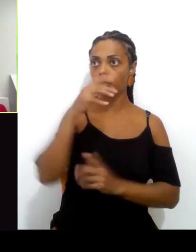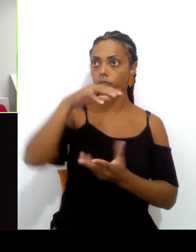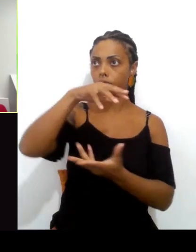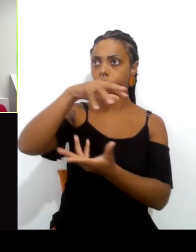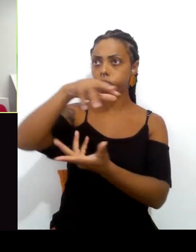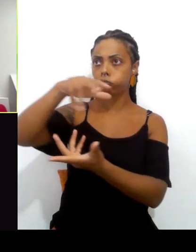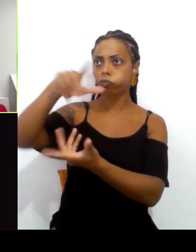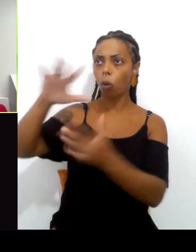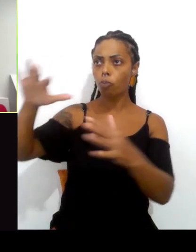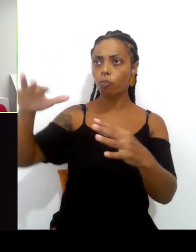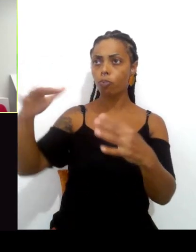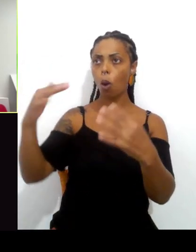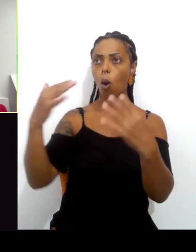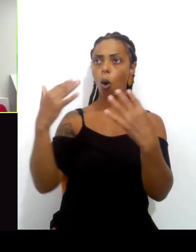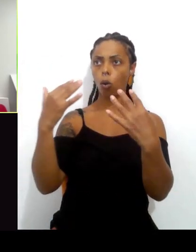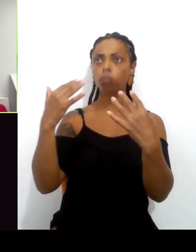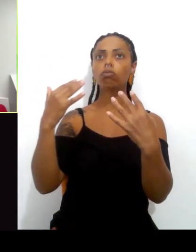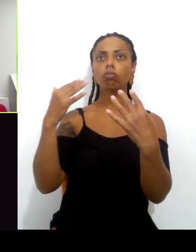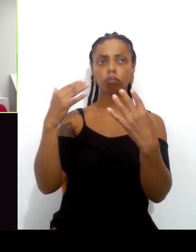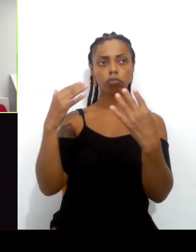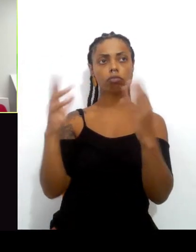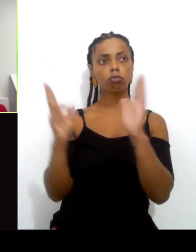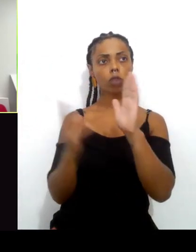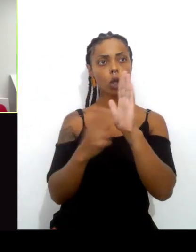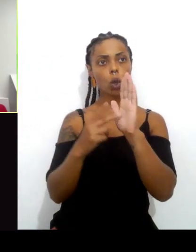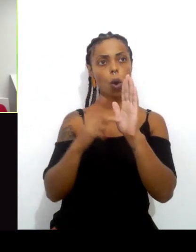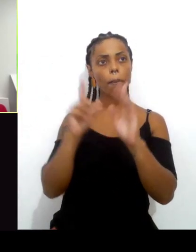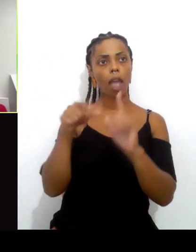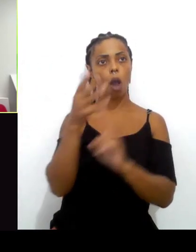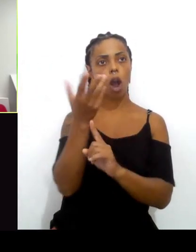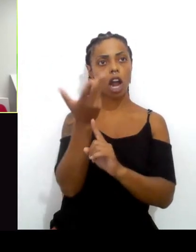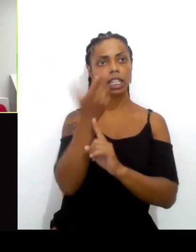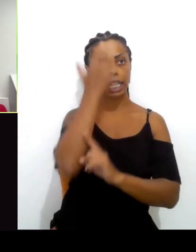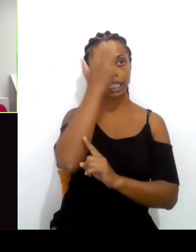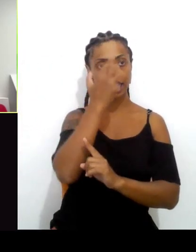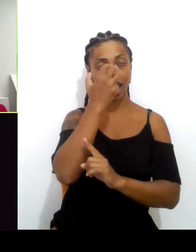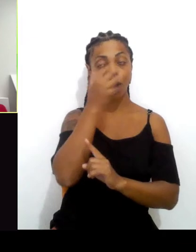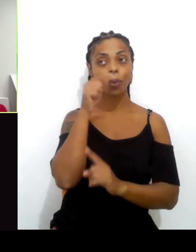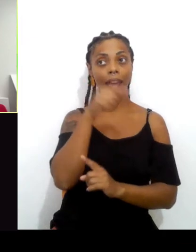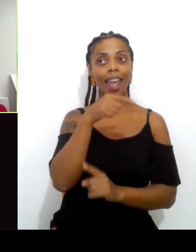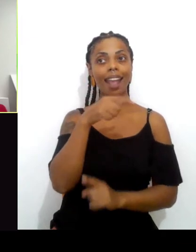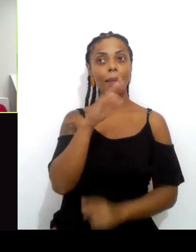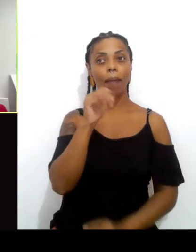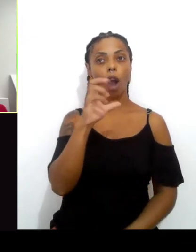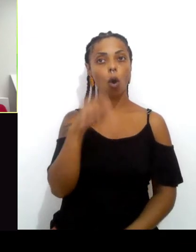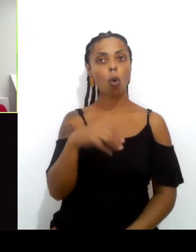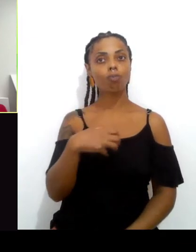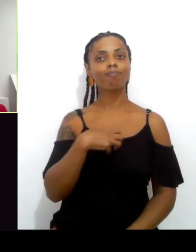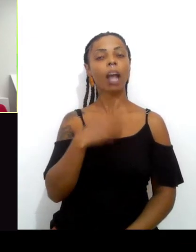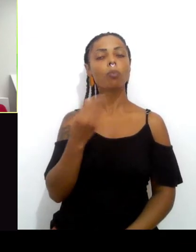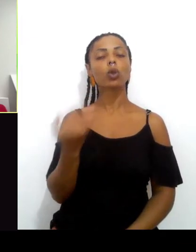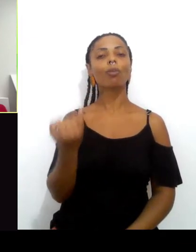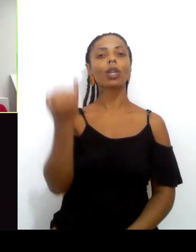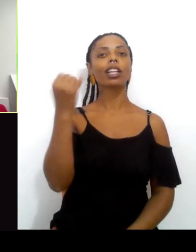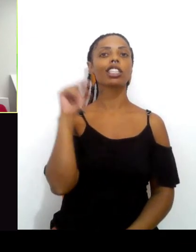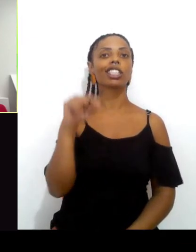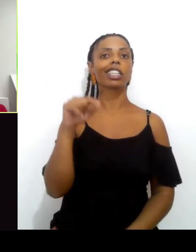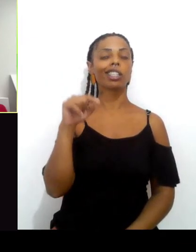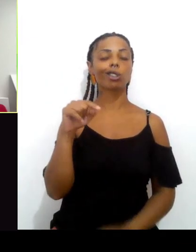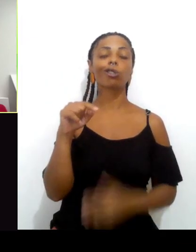sério como isso era muito importante para ele A ideia é que